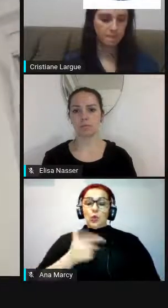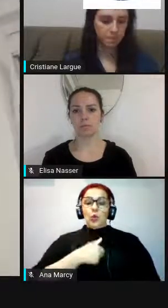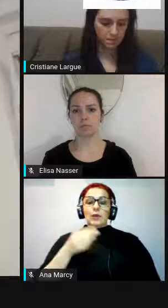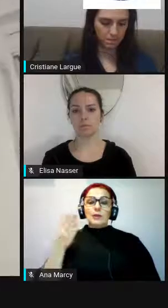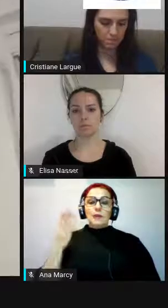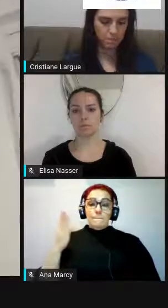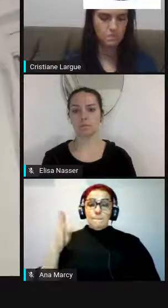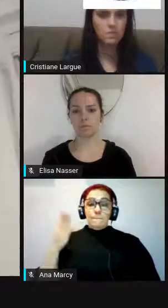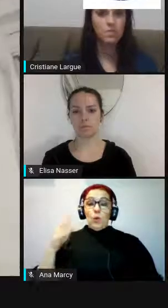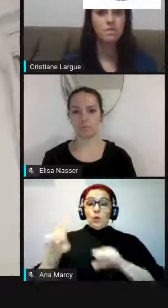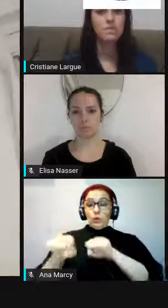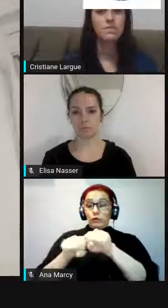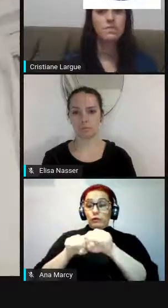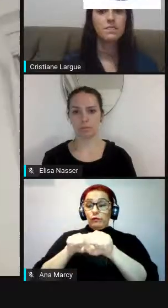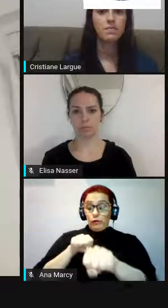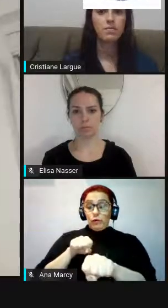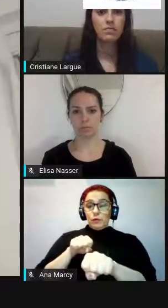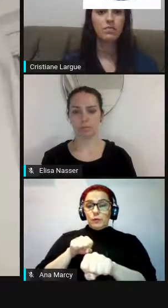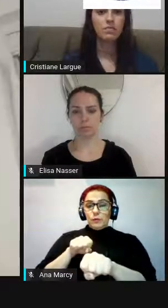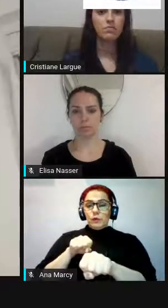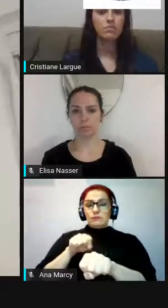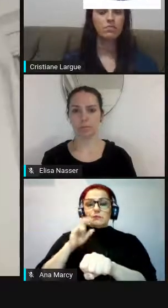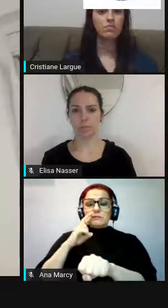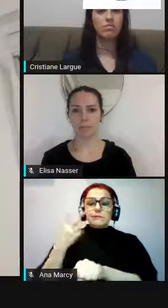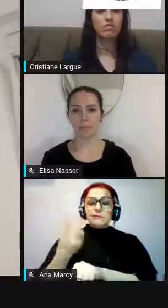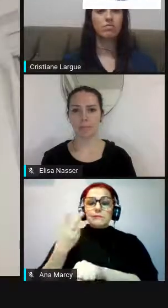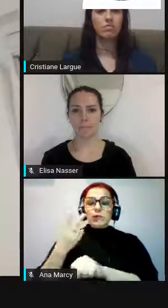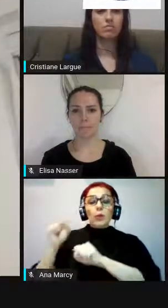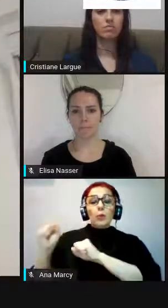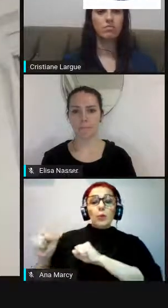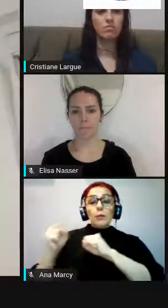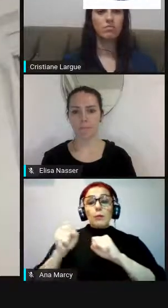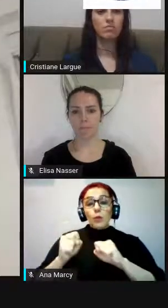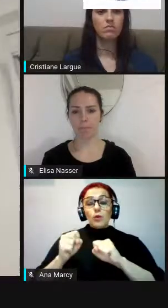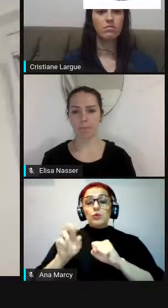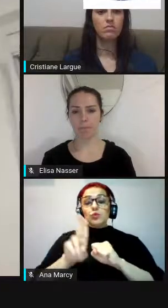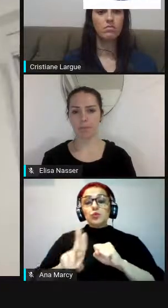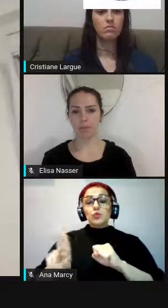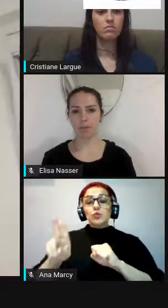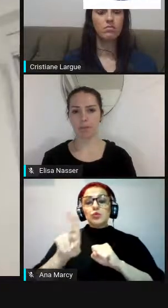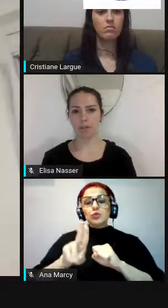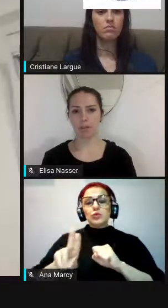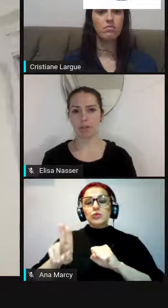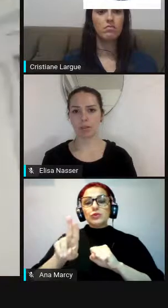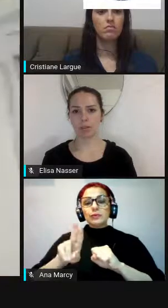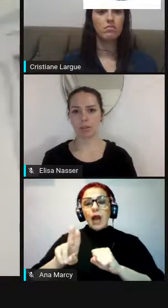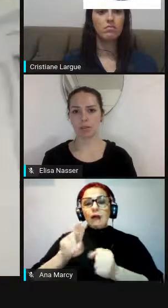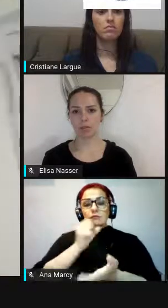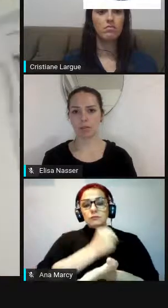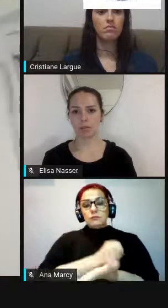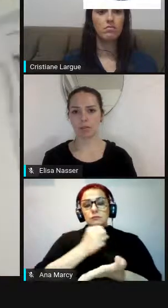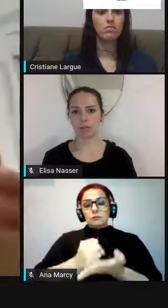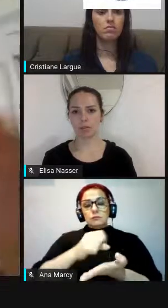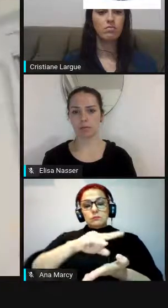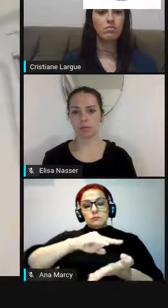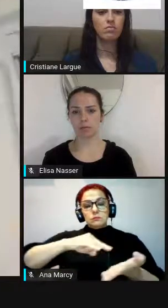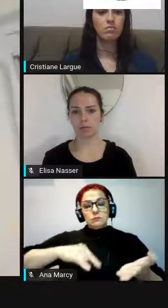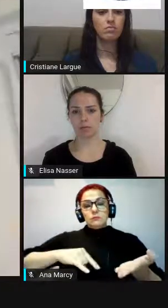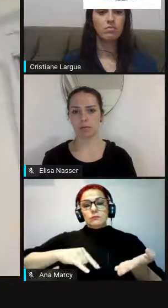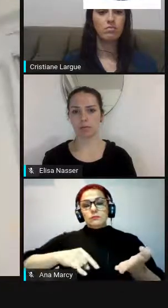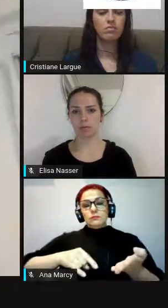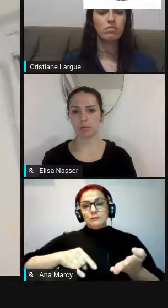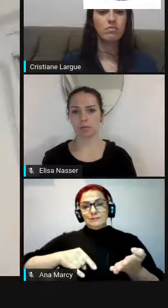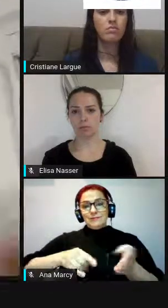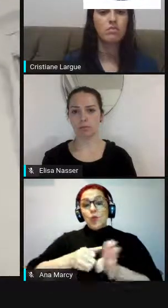depois que tu é formado como o biólogo Tu Pode emitir Ou melhor tu pode se registrar no tem um conselho né